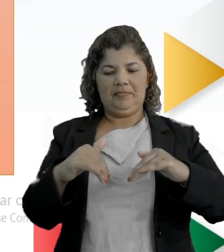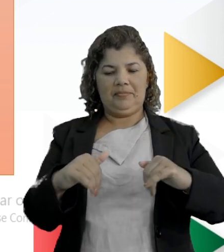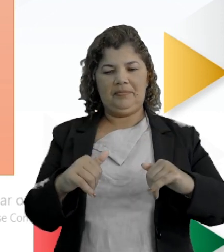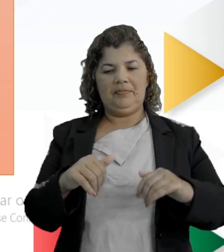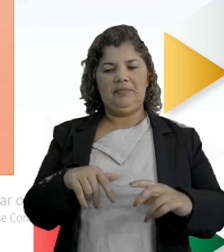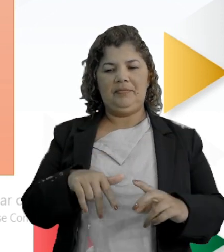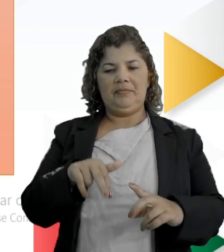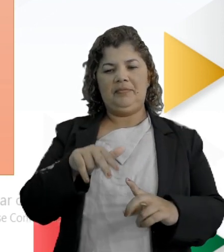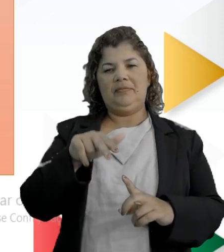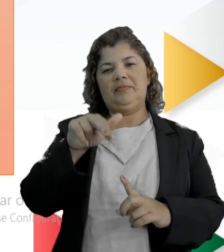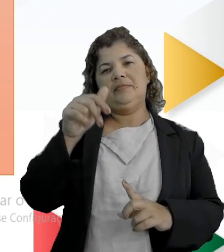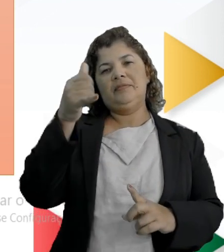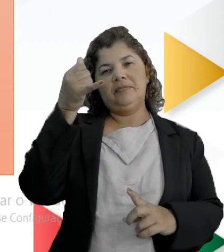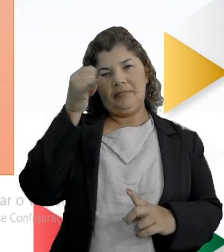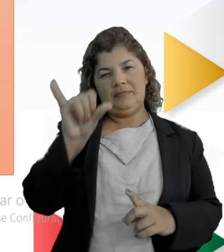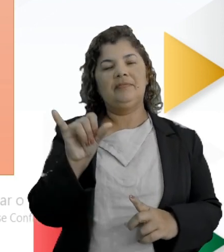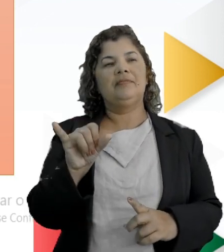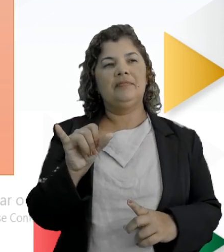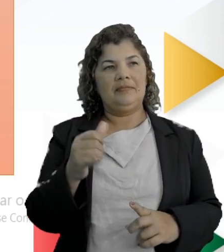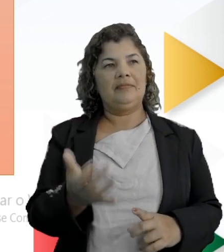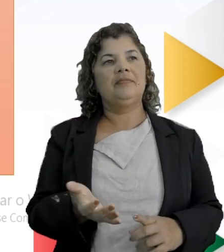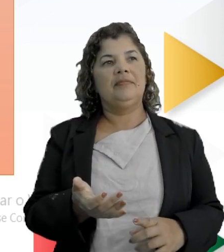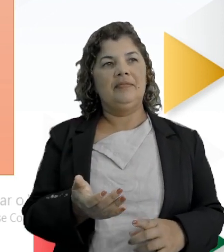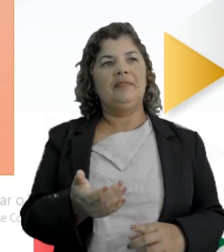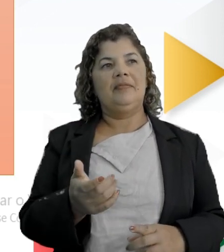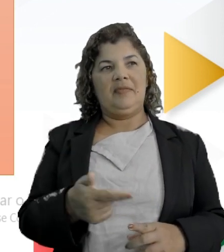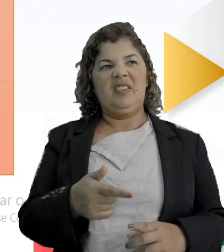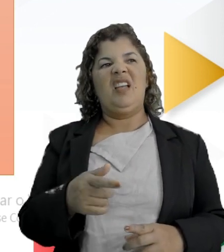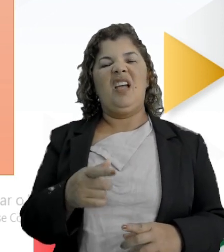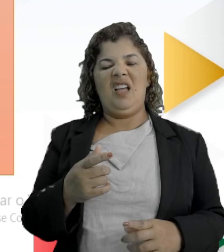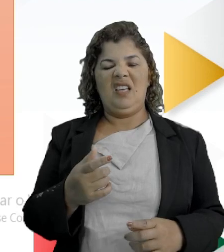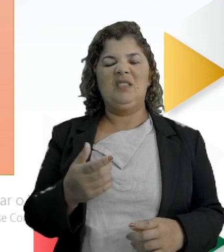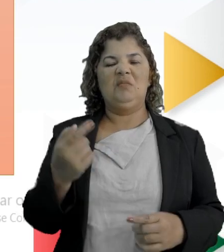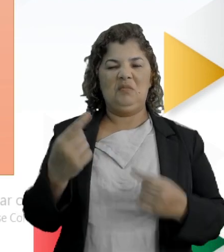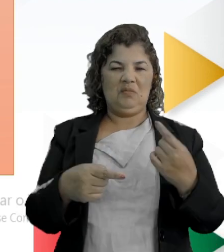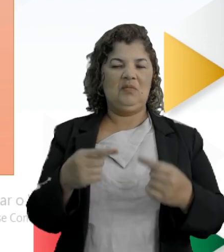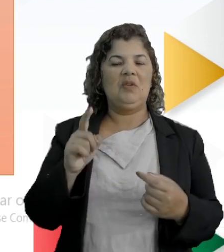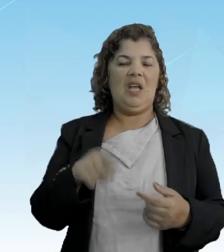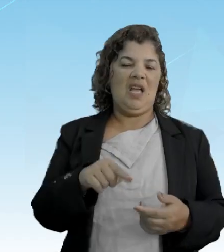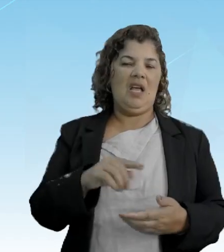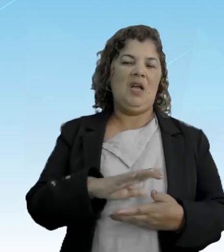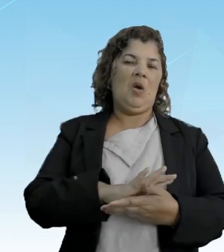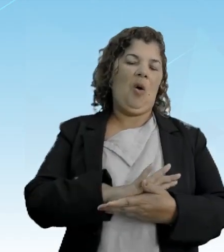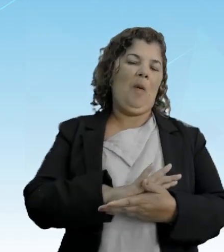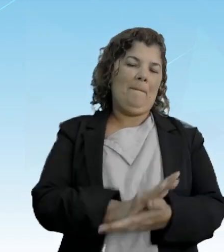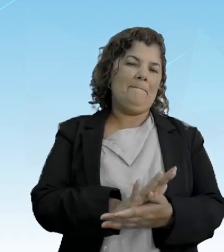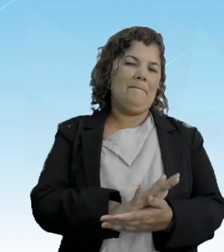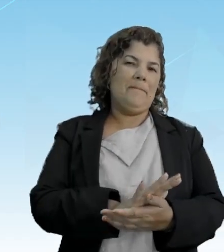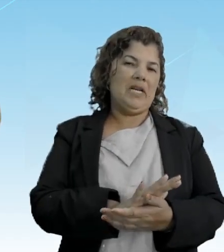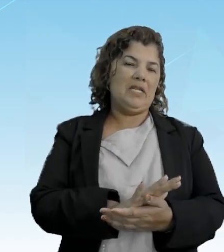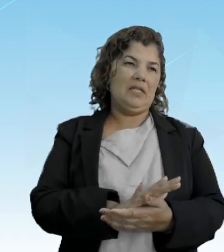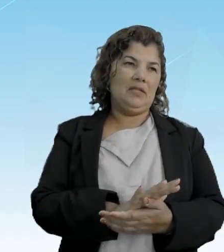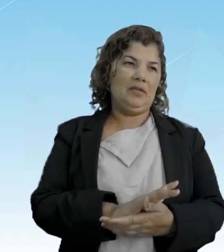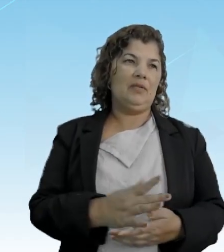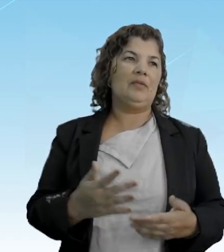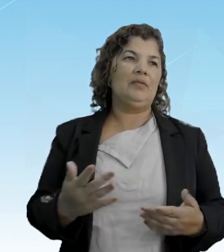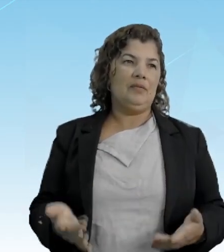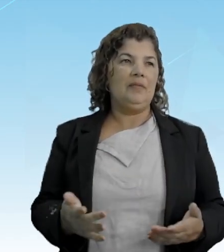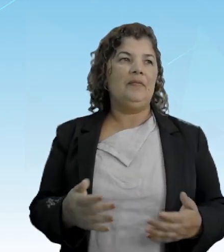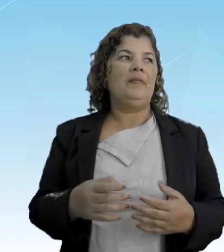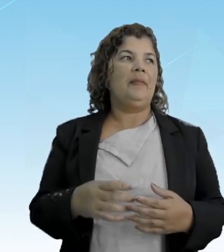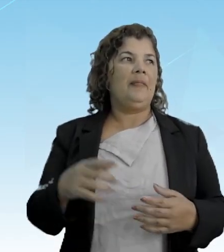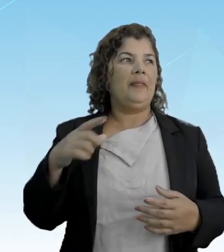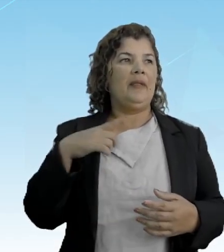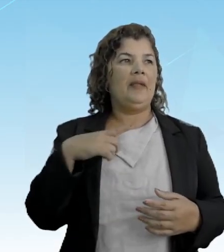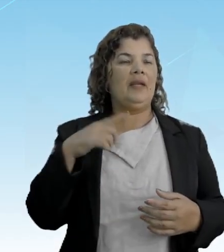não haja essa escalada. Então, o sistema é opressor. Sim, a gente tem que observar que o que a gente chama de sistema,